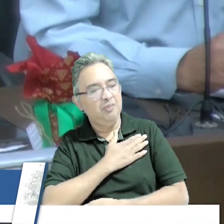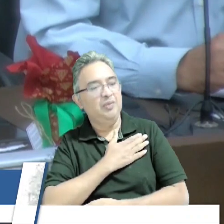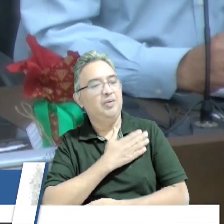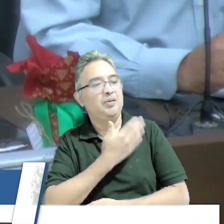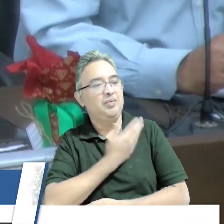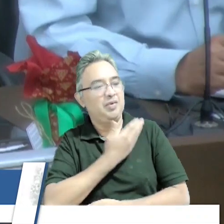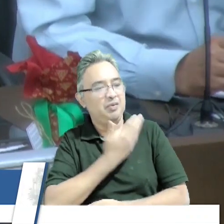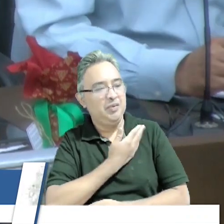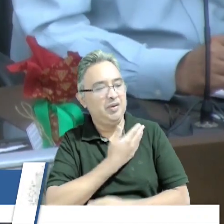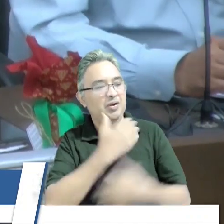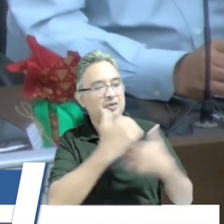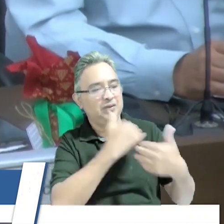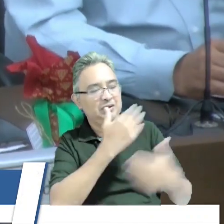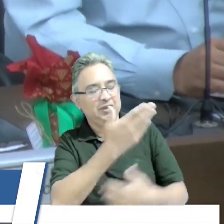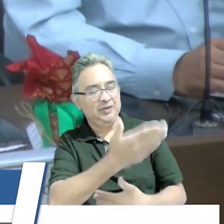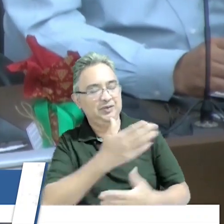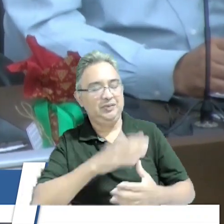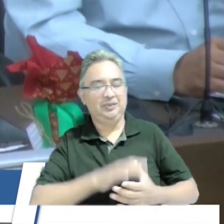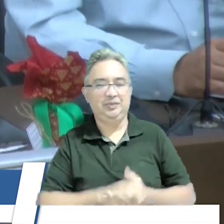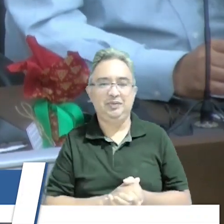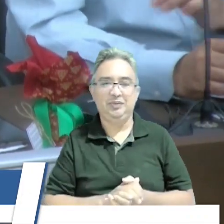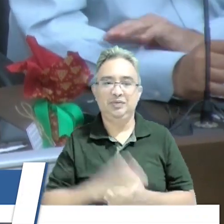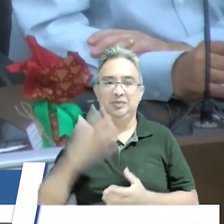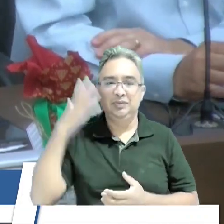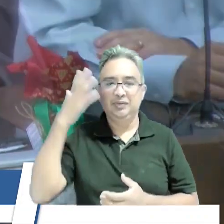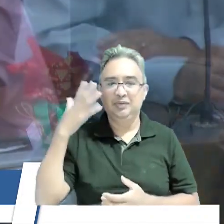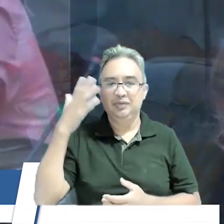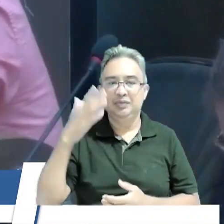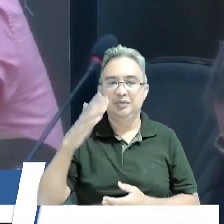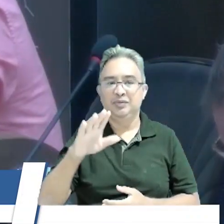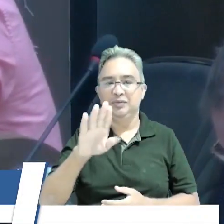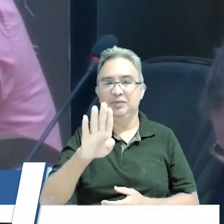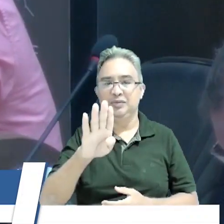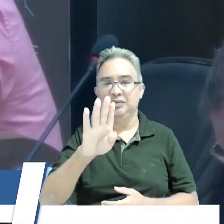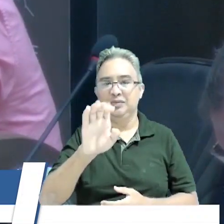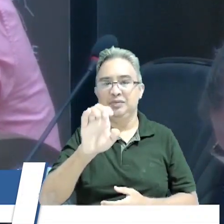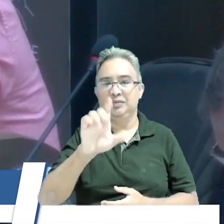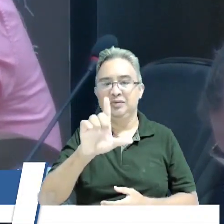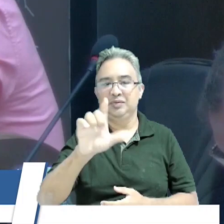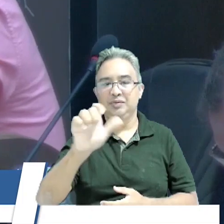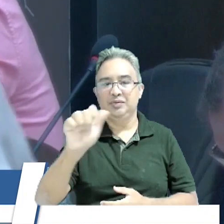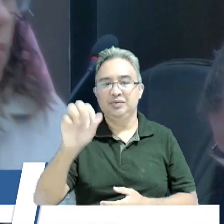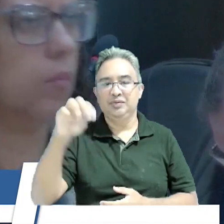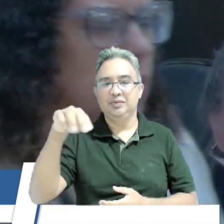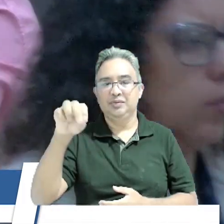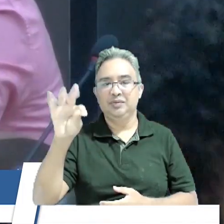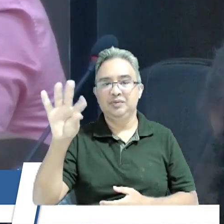Com a palavra, vereador Della Mota. Obrigado, senhor presidente. Senhor presidente,